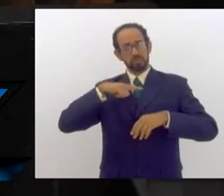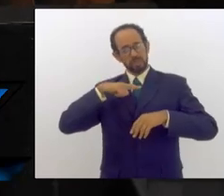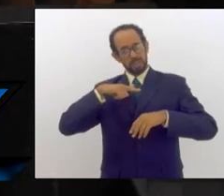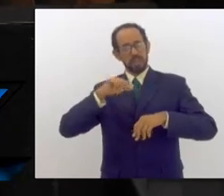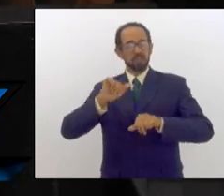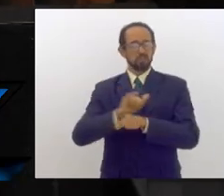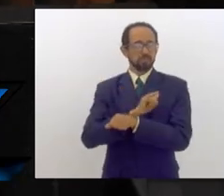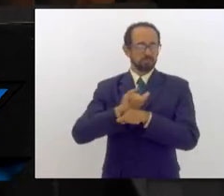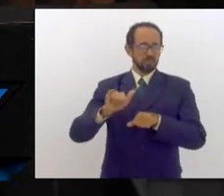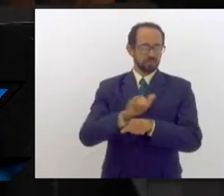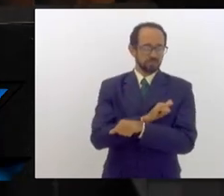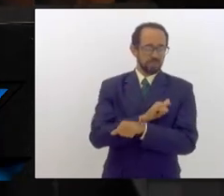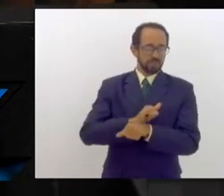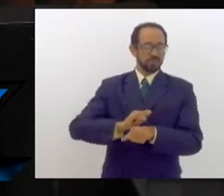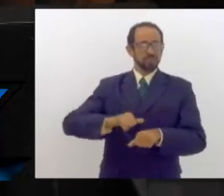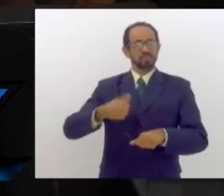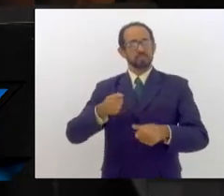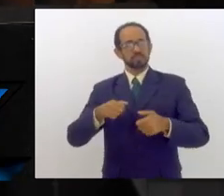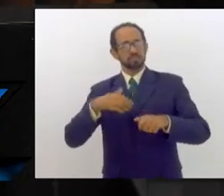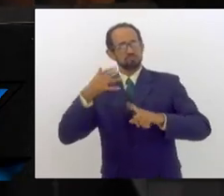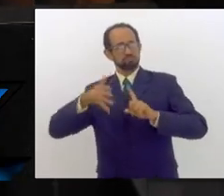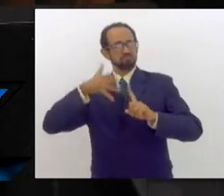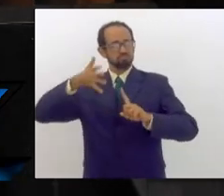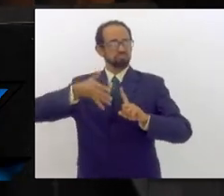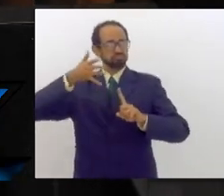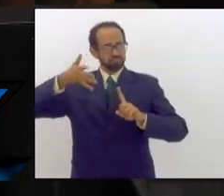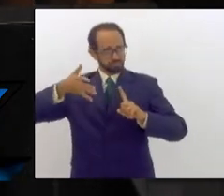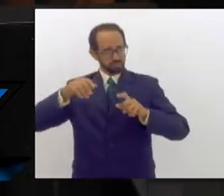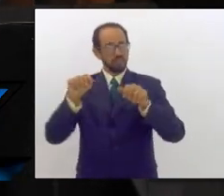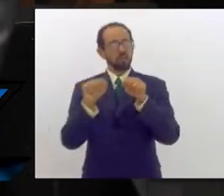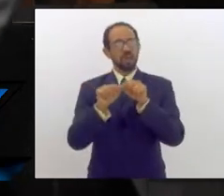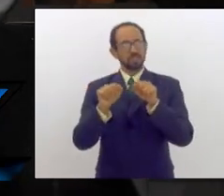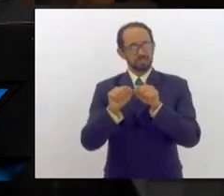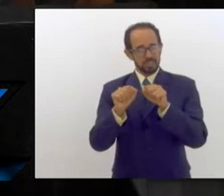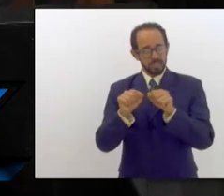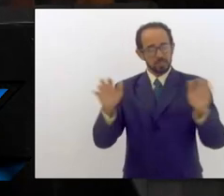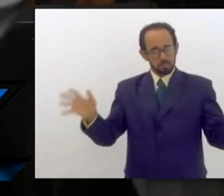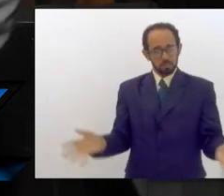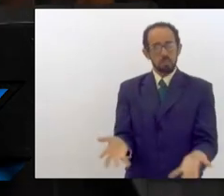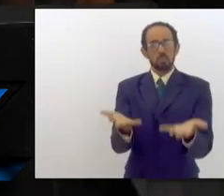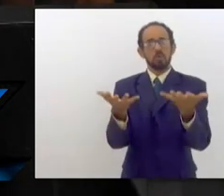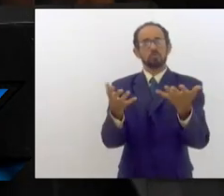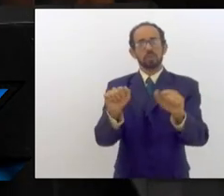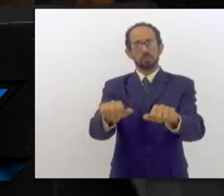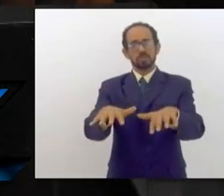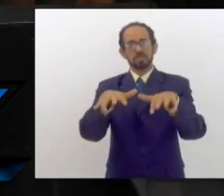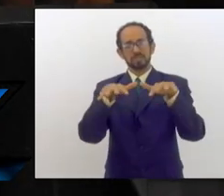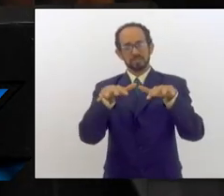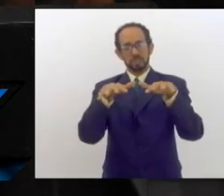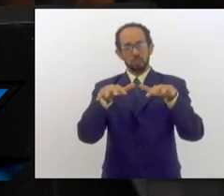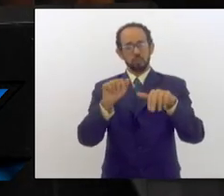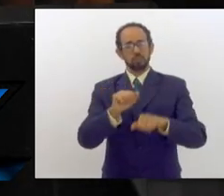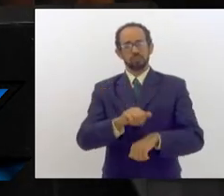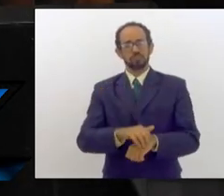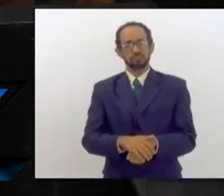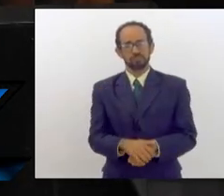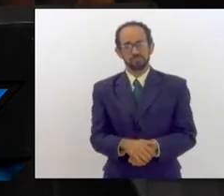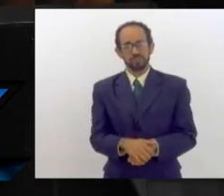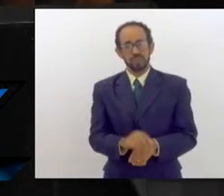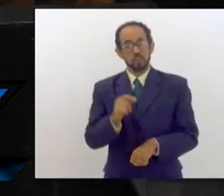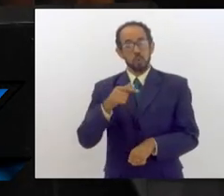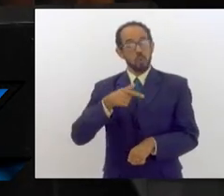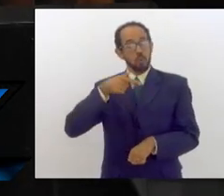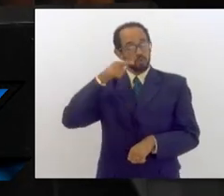em projetar em fazer em promover uma sessão plenária E